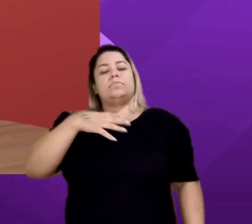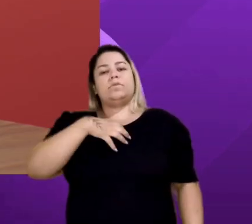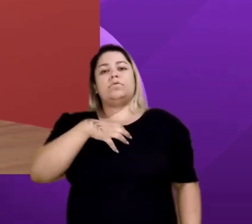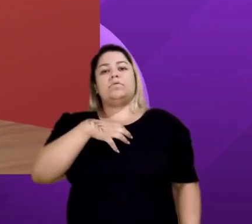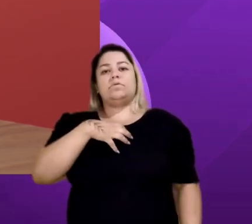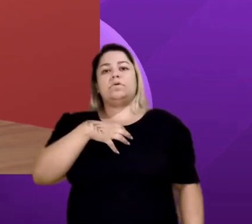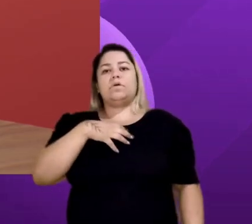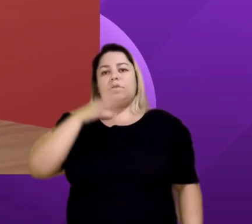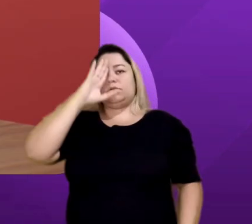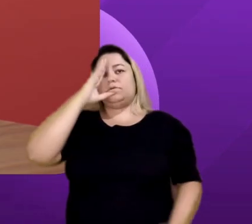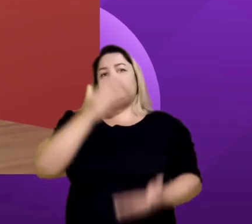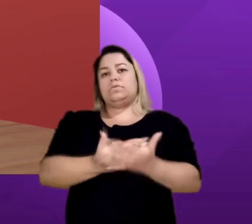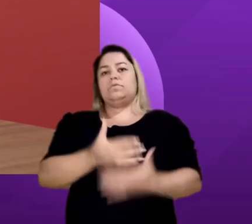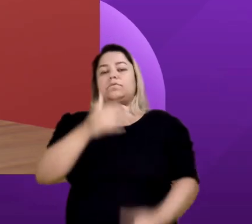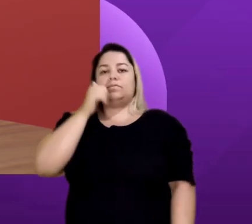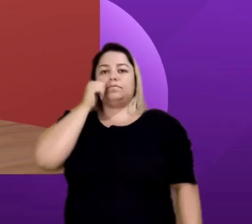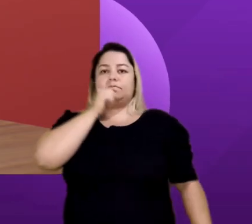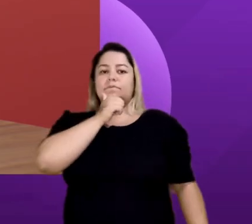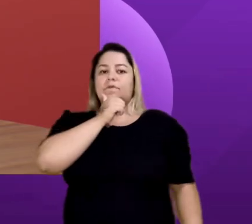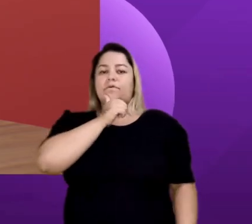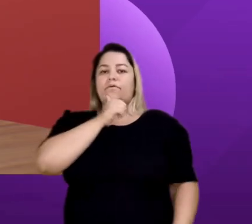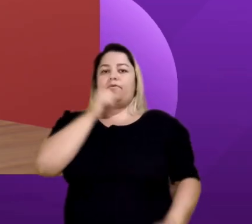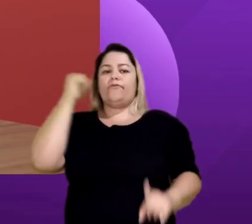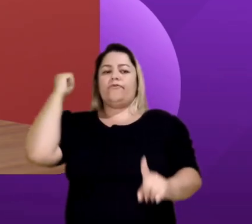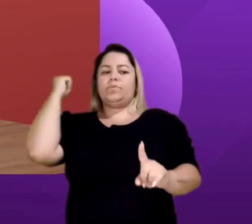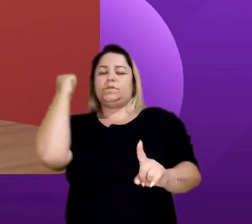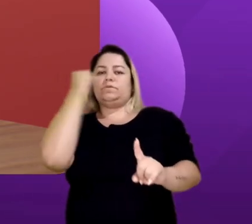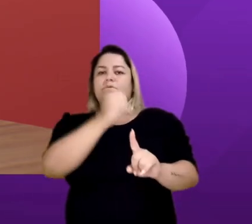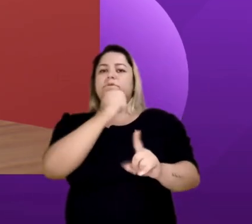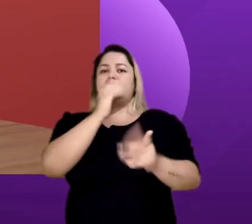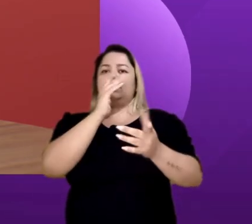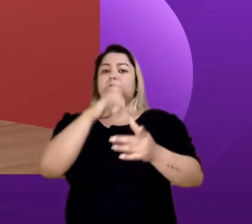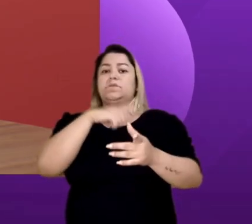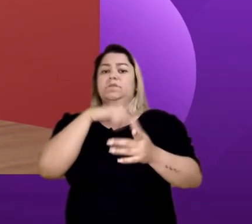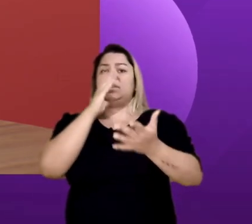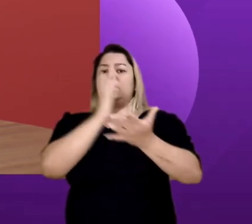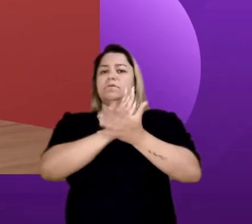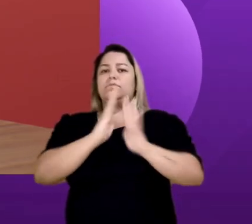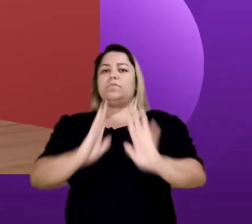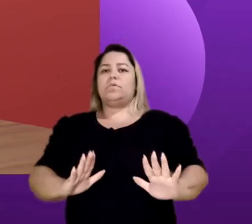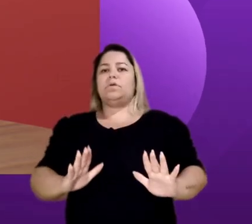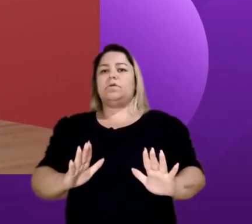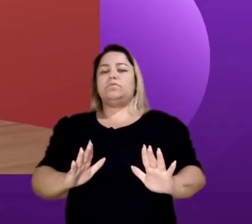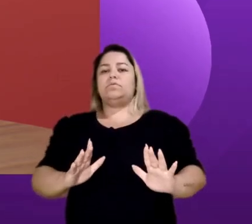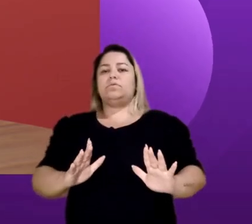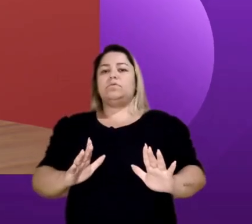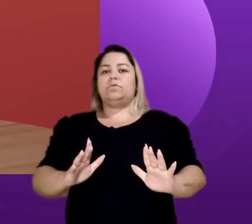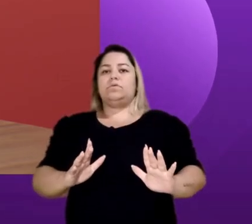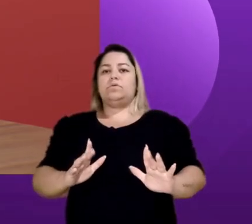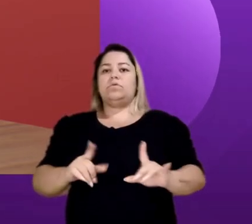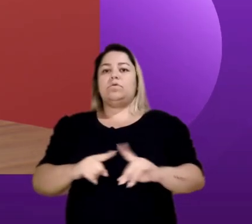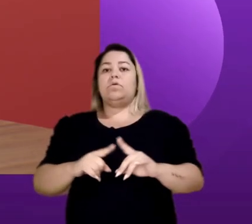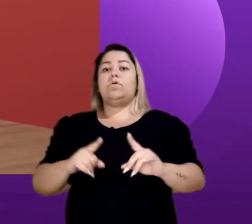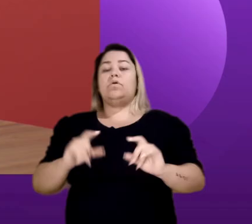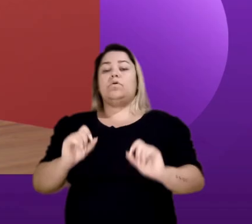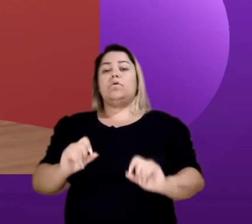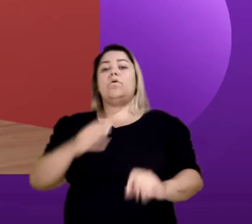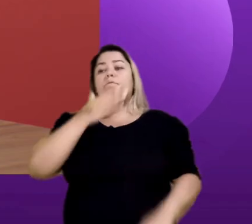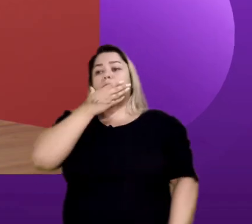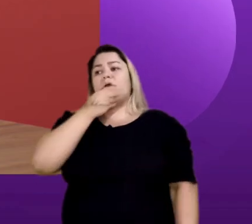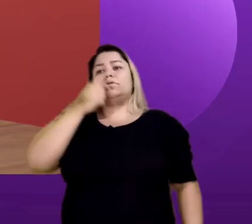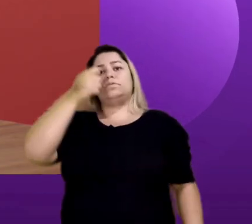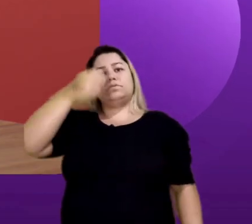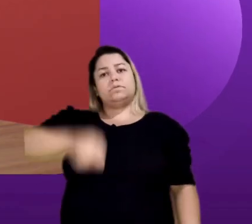feminicídio tem que ser rechaçado e combatido por homens e por mulheres, como o machismo também é uma tarefa